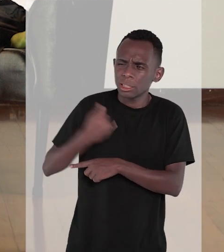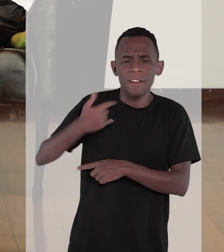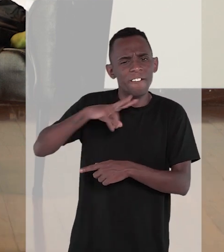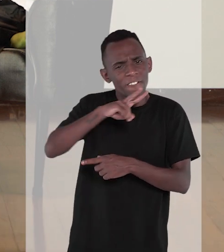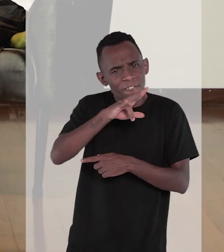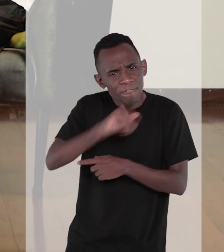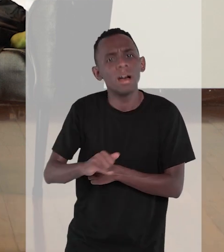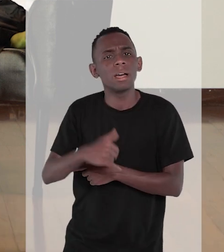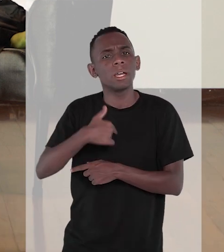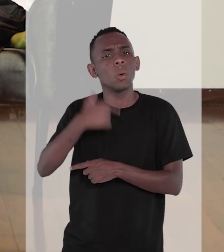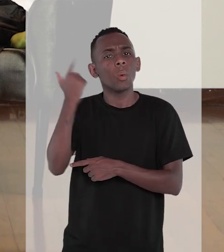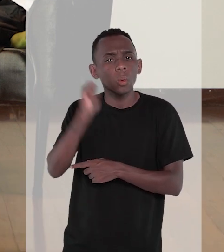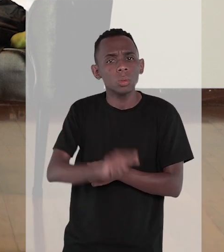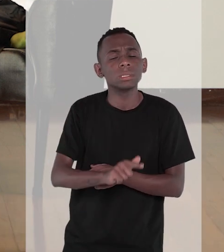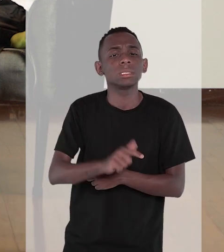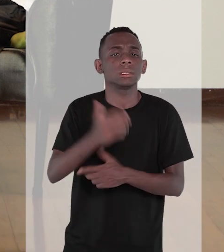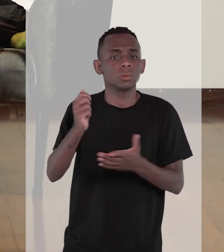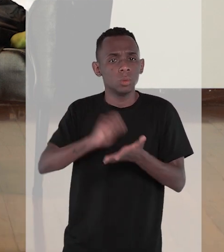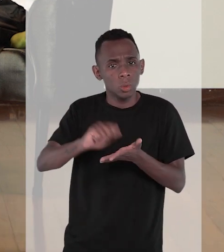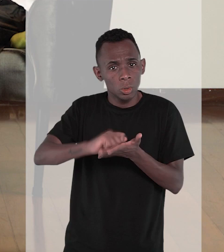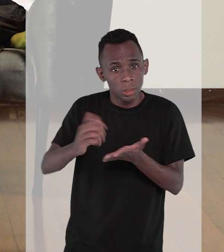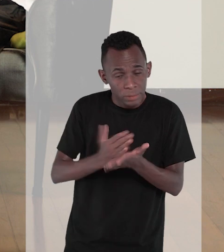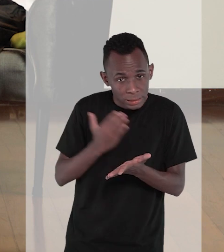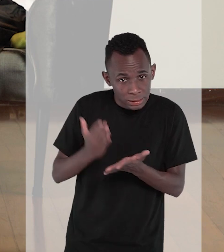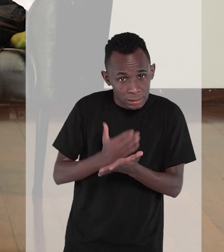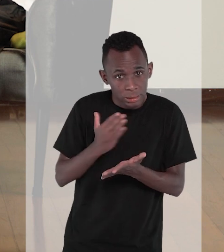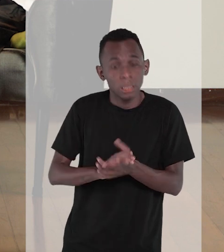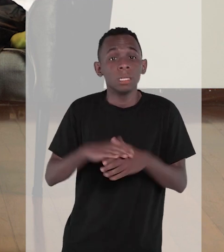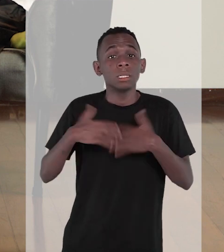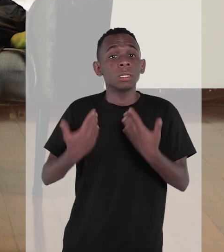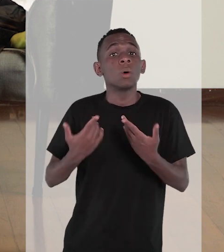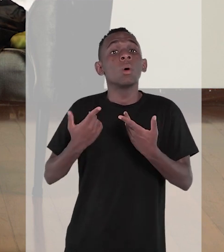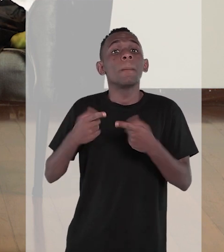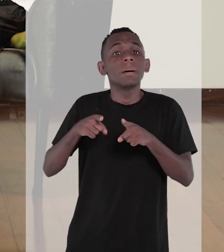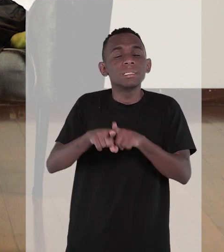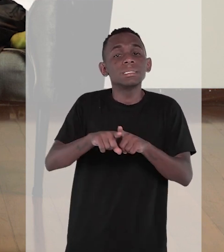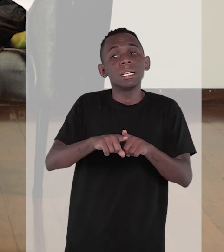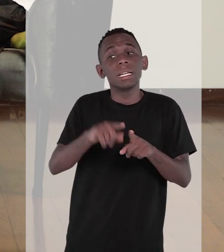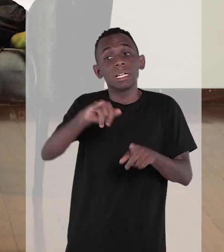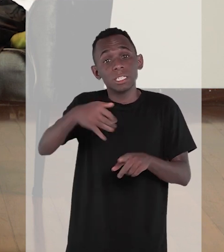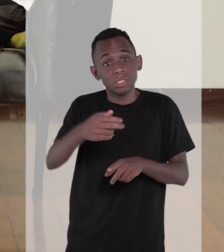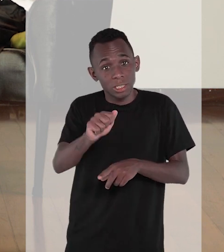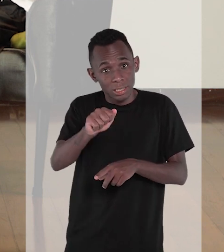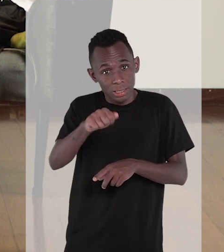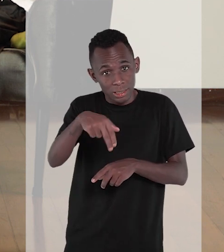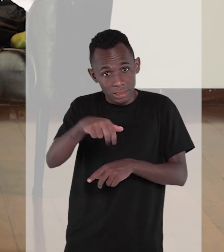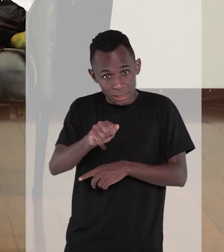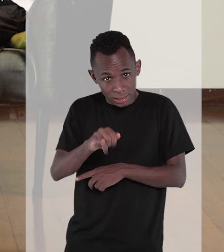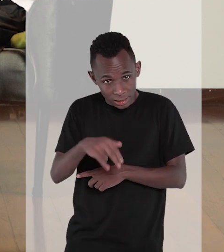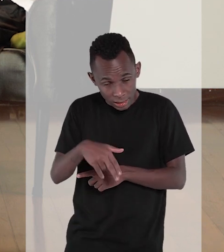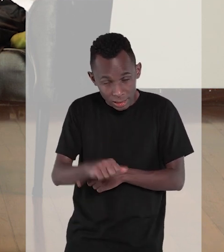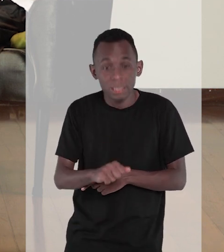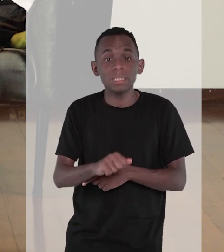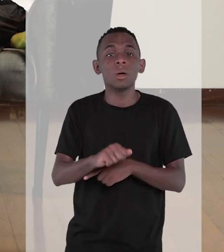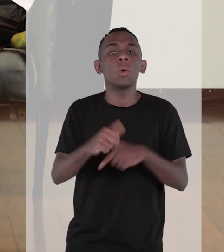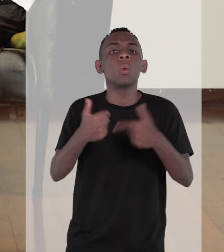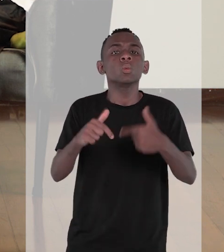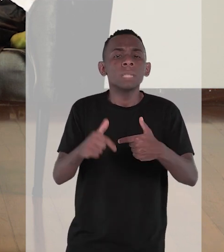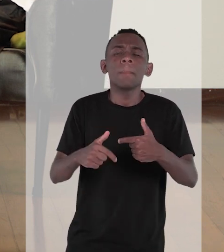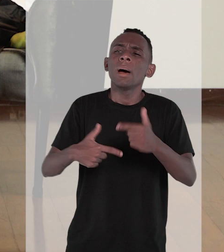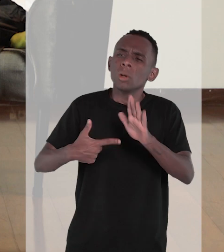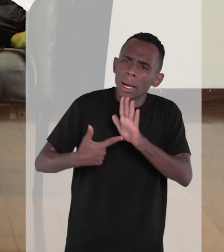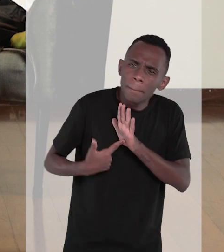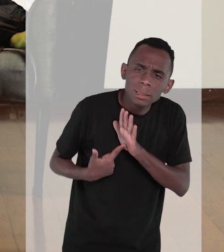vai que você tem um livro, dá para fazer, tá legal e tal. Aí o trabalho com a Janaína foi diferente, já foi rumo ao que viria a ser mesmo o